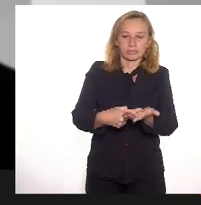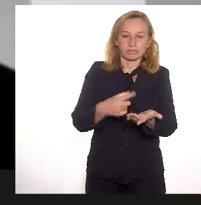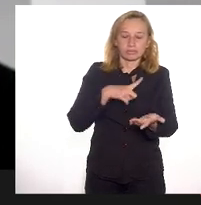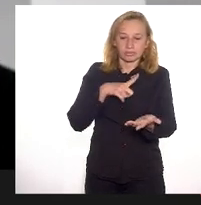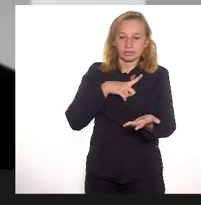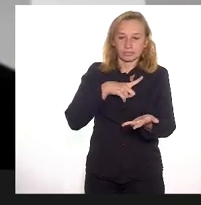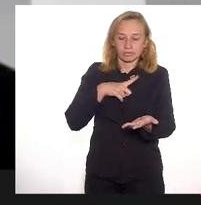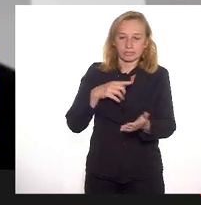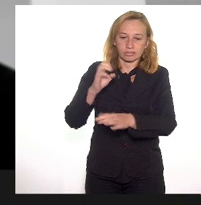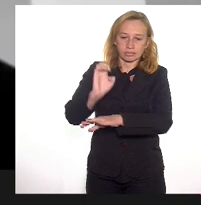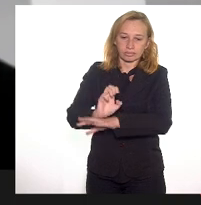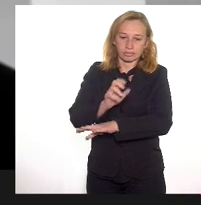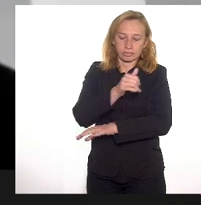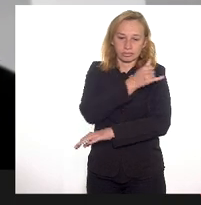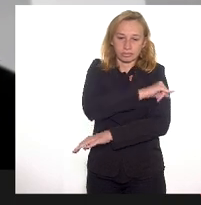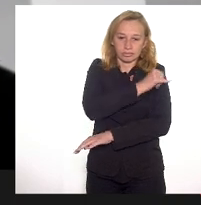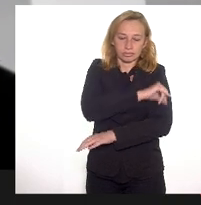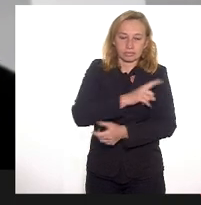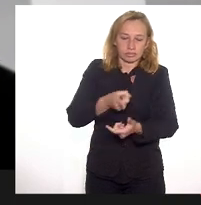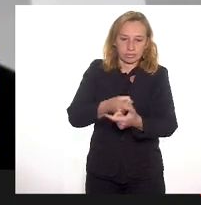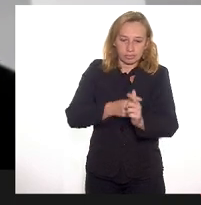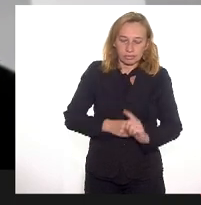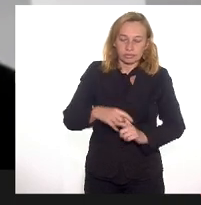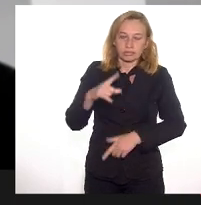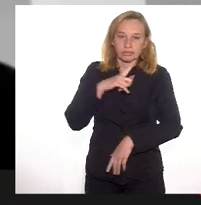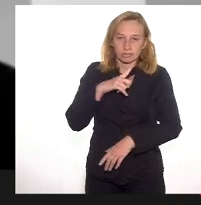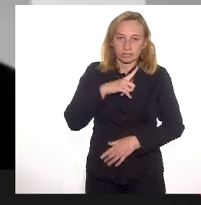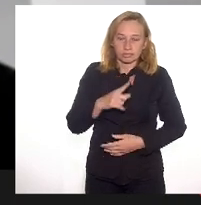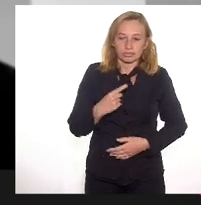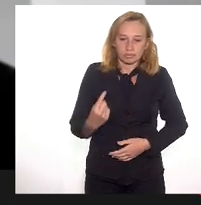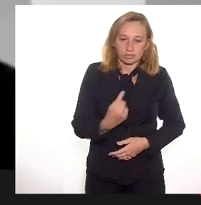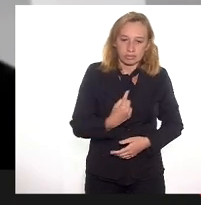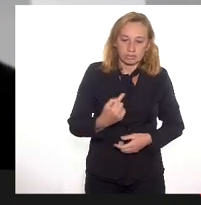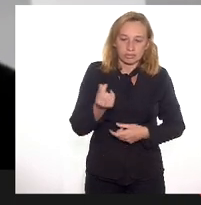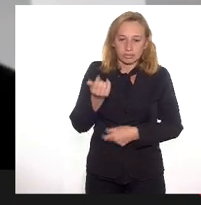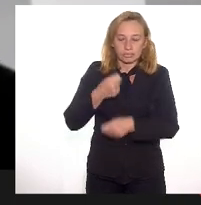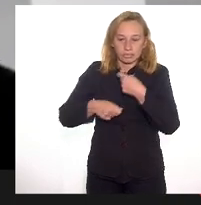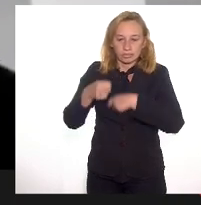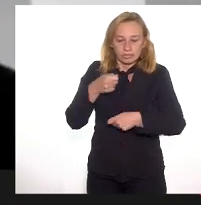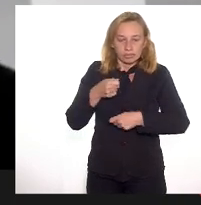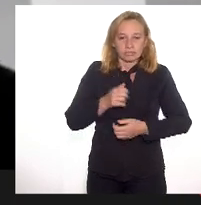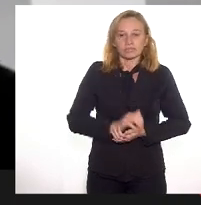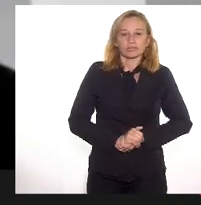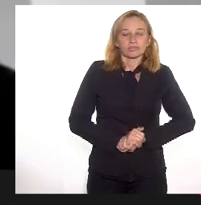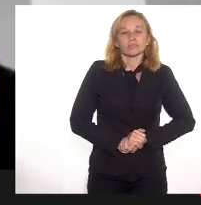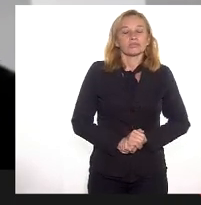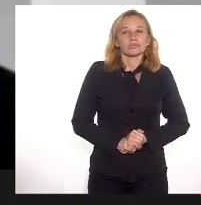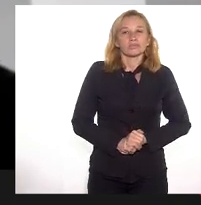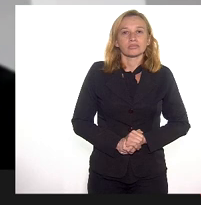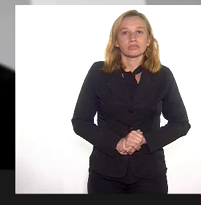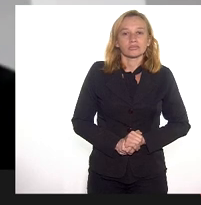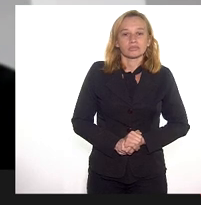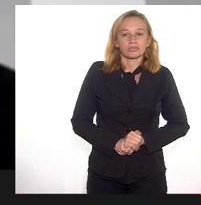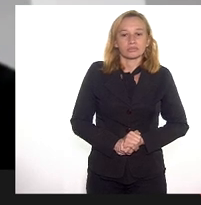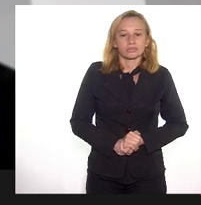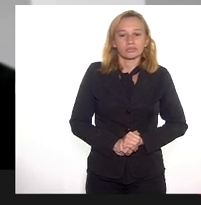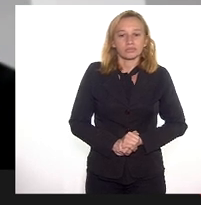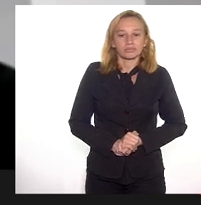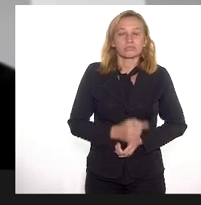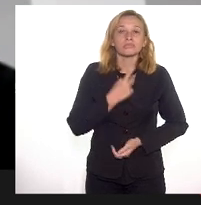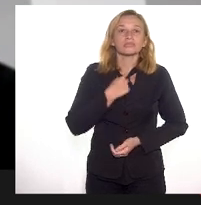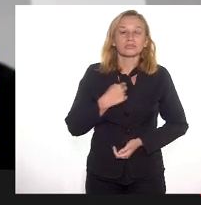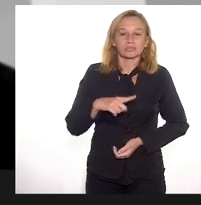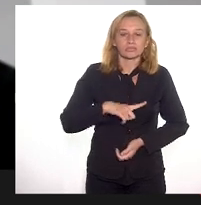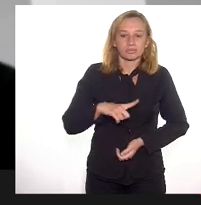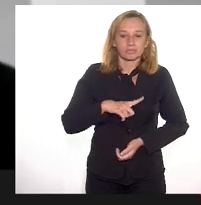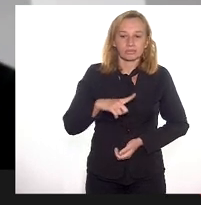temos com o Estado do Rio de Janeiro, a dependência que a gente tem com relação à economia fluminense e a vontade que nós temos